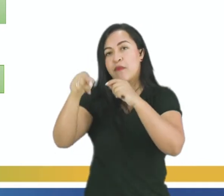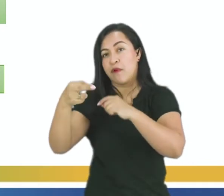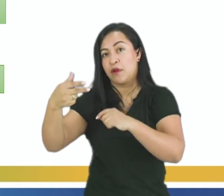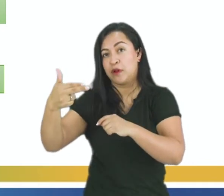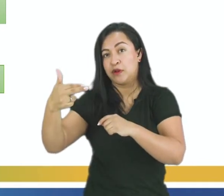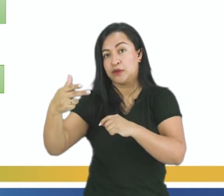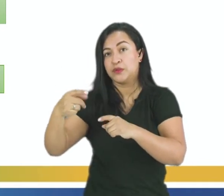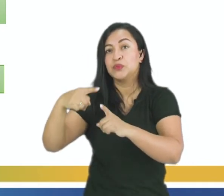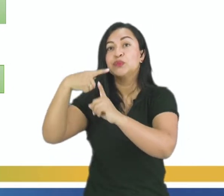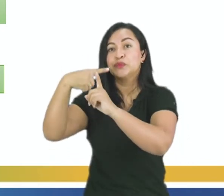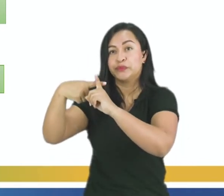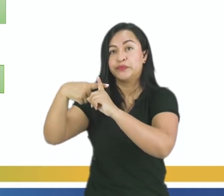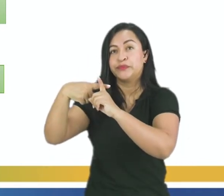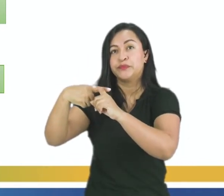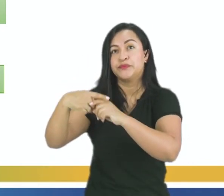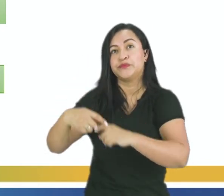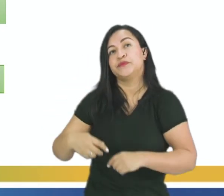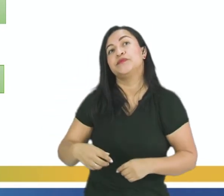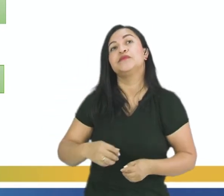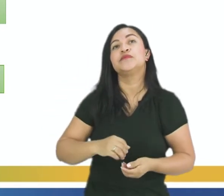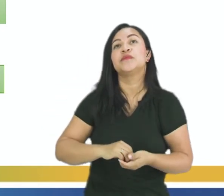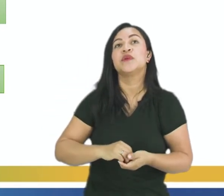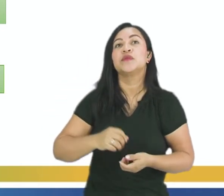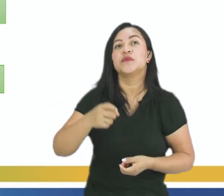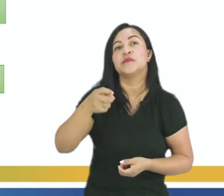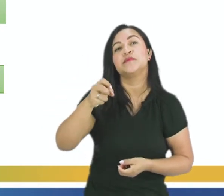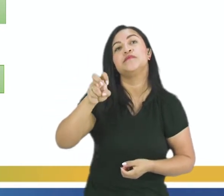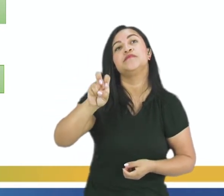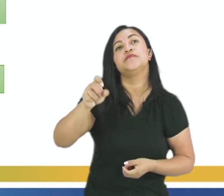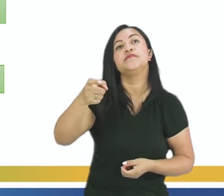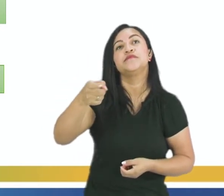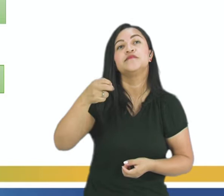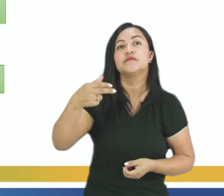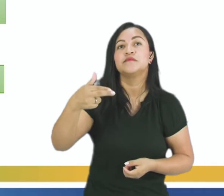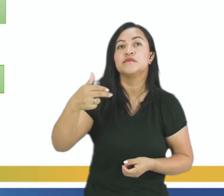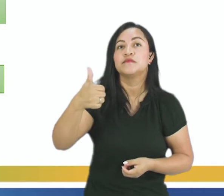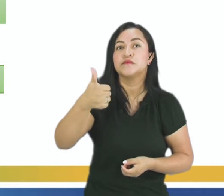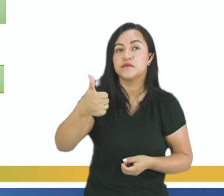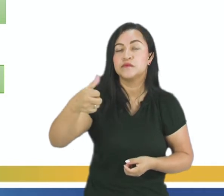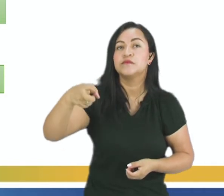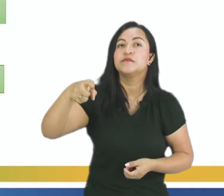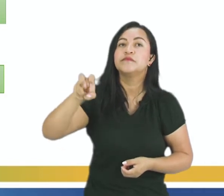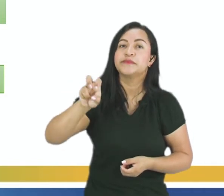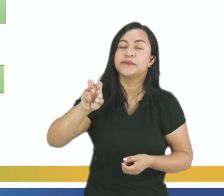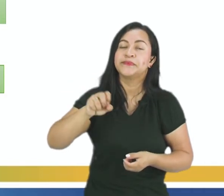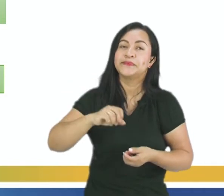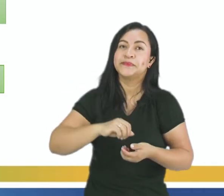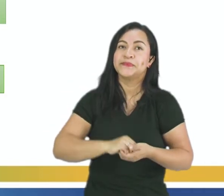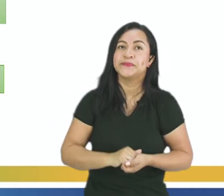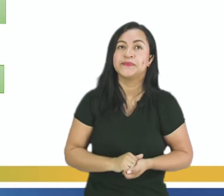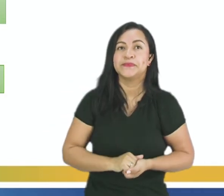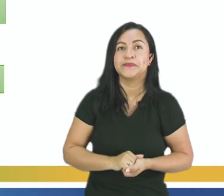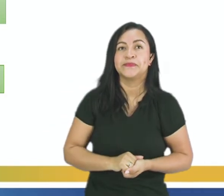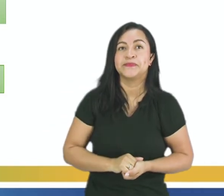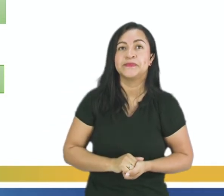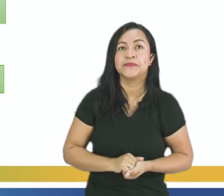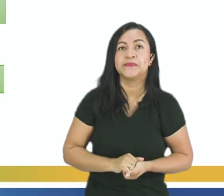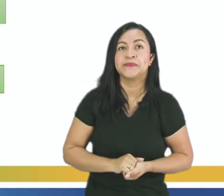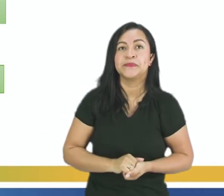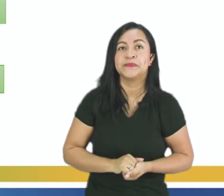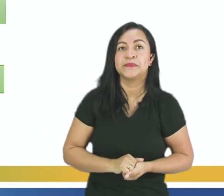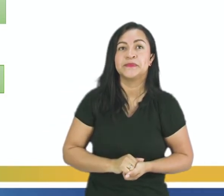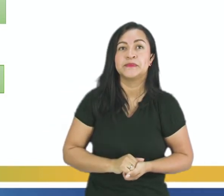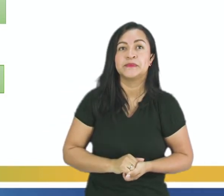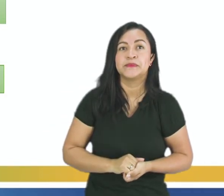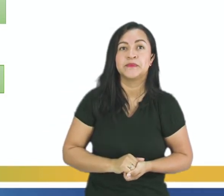aí, positivo. Então, nós temos 5x igual ao somatório de 10 mais 5, que é igual a 15, né? Então, 5x igual